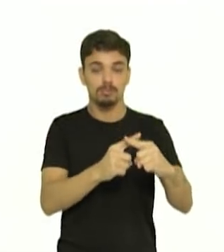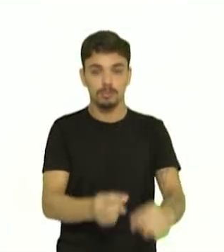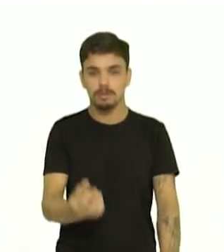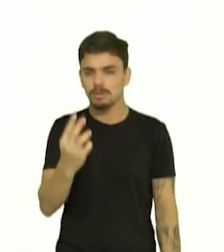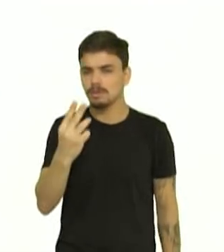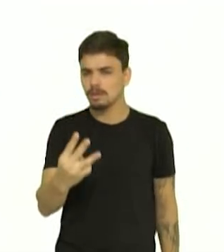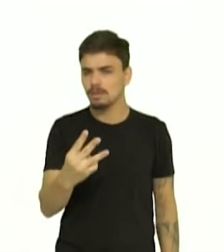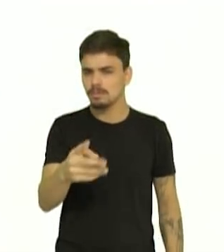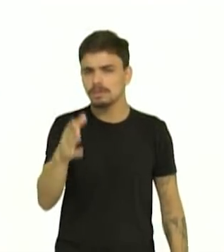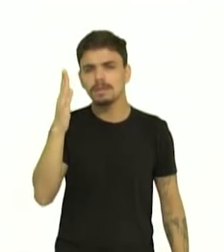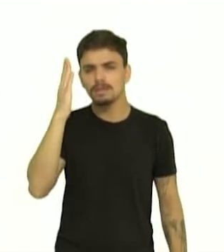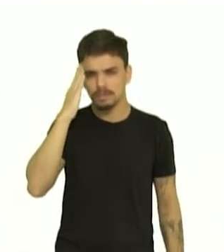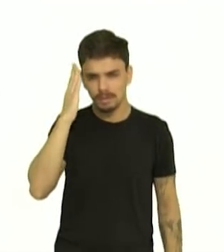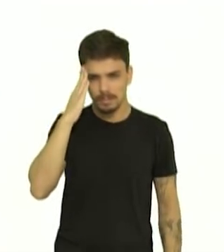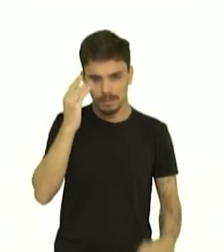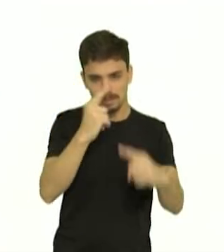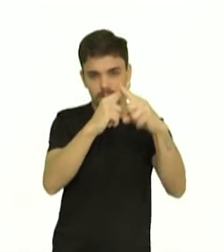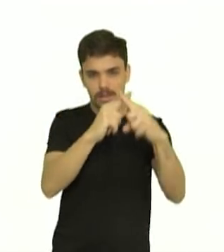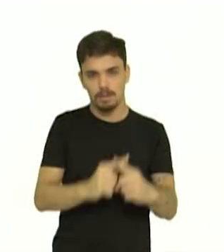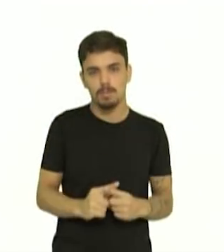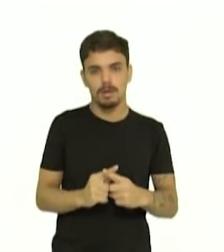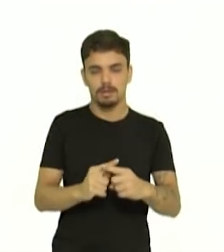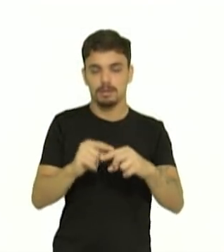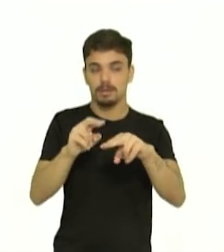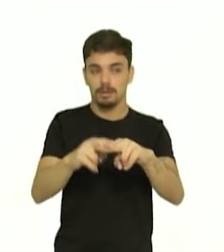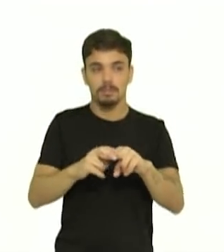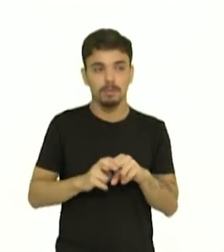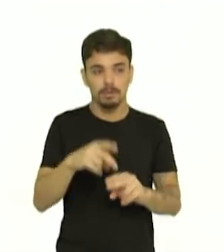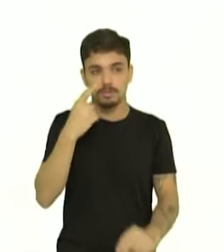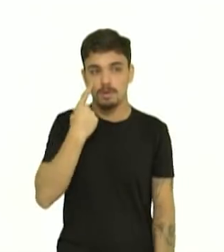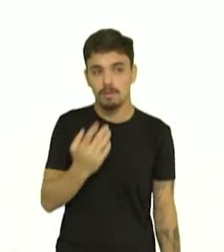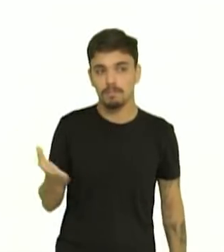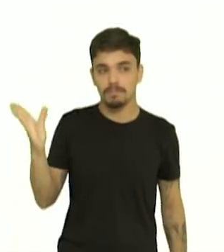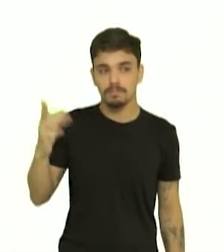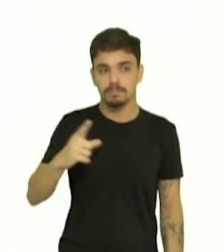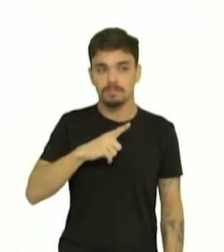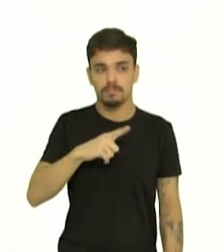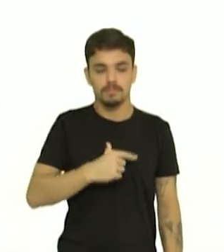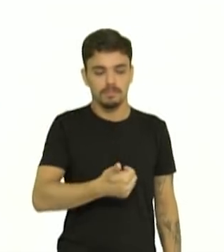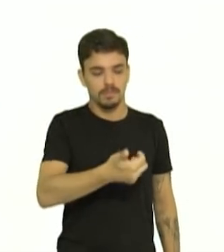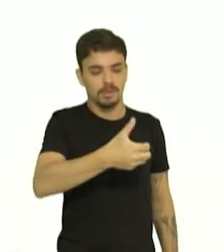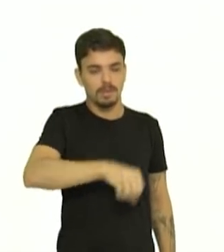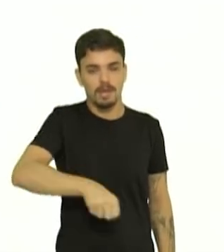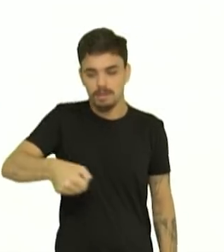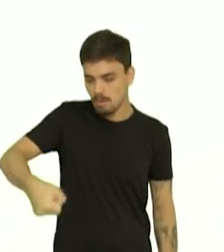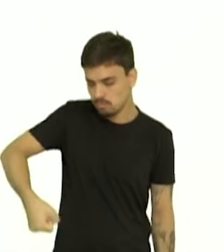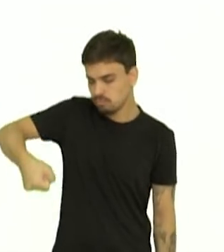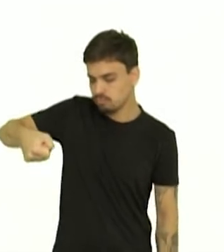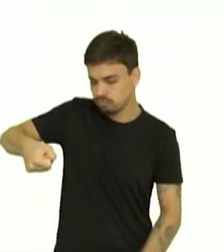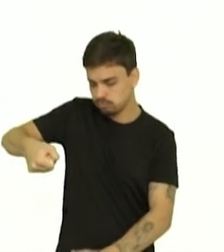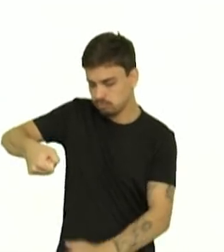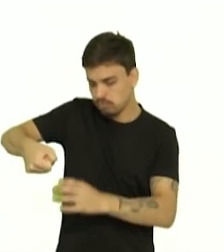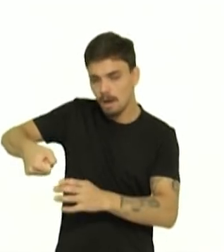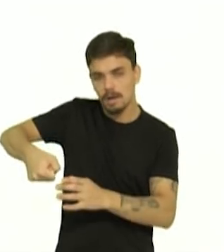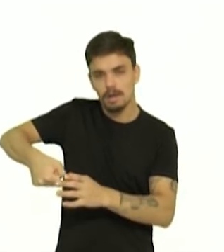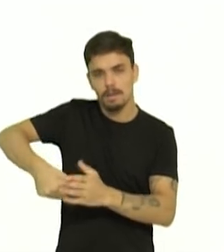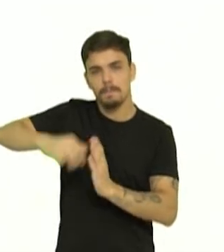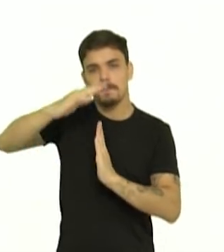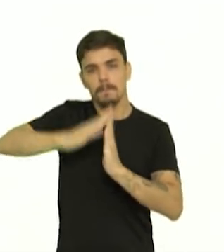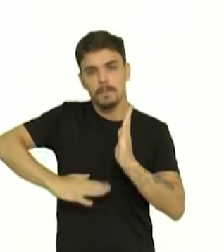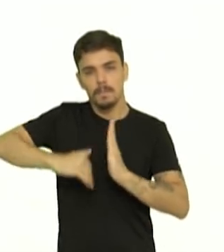Falei que você precisa levá-la no coração? Com 10 galões de tinta, um pintor consegue